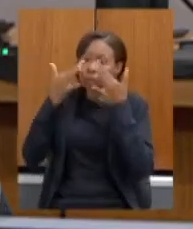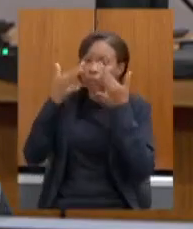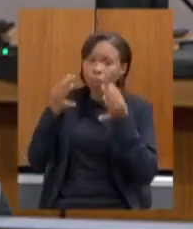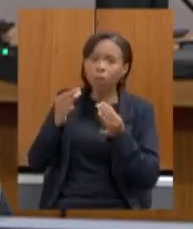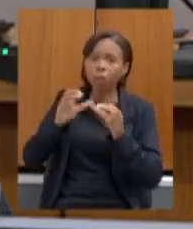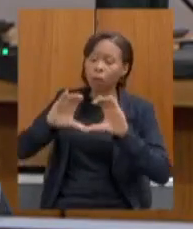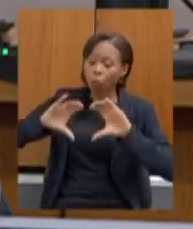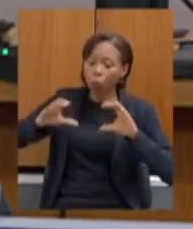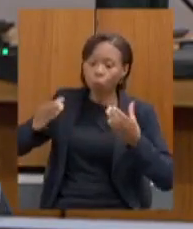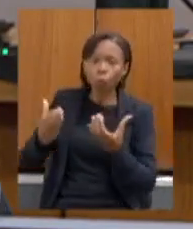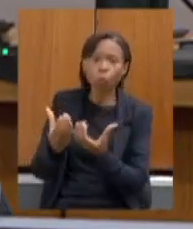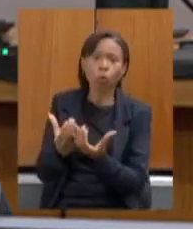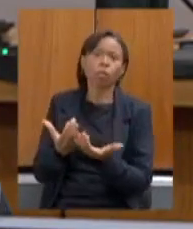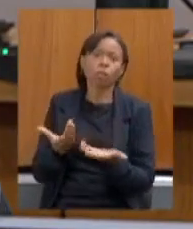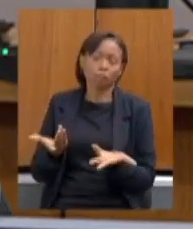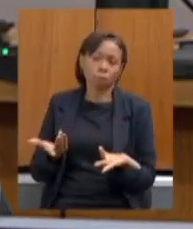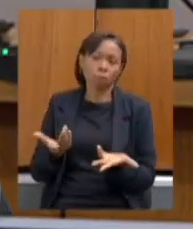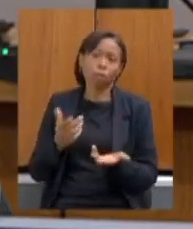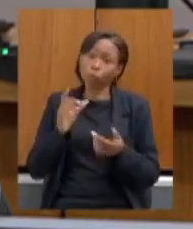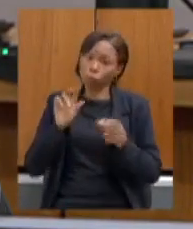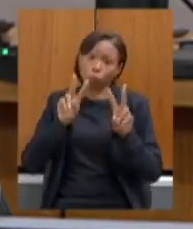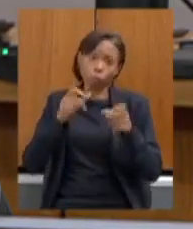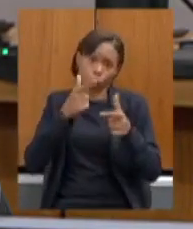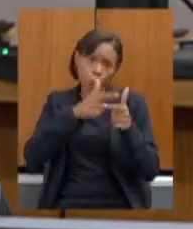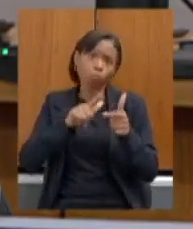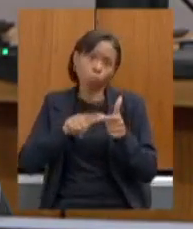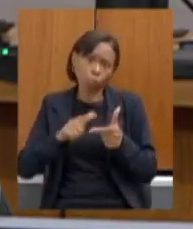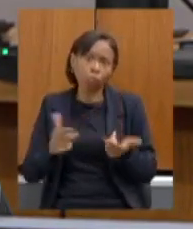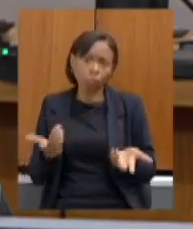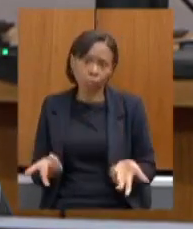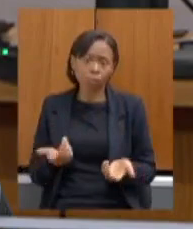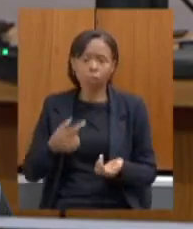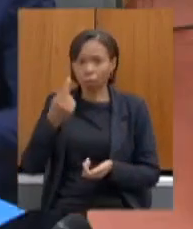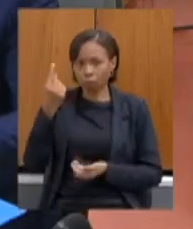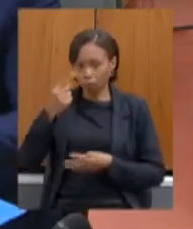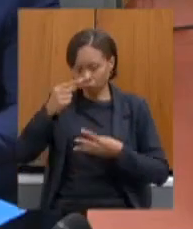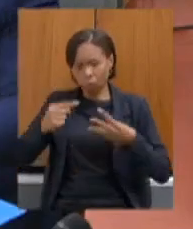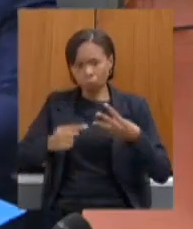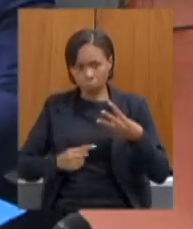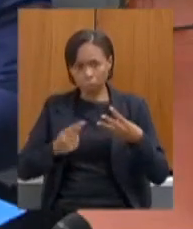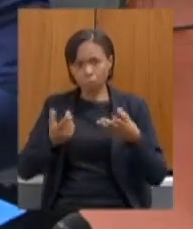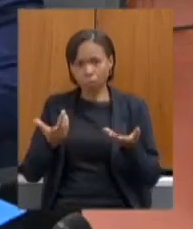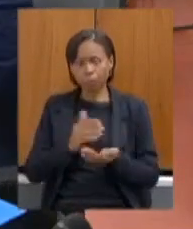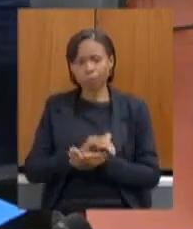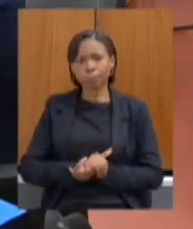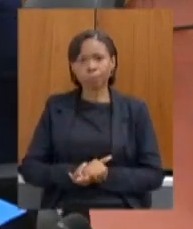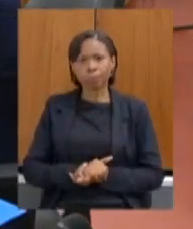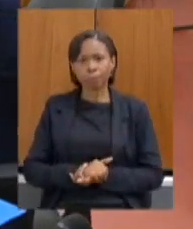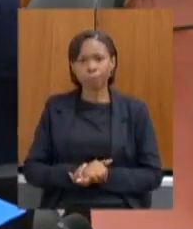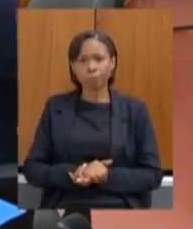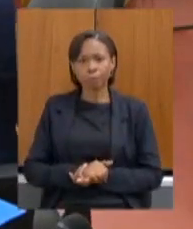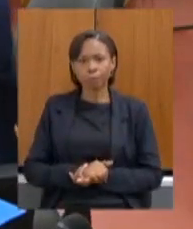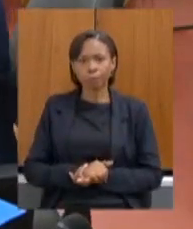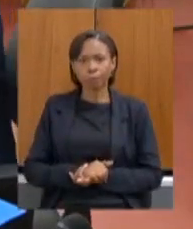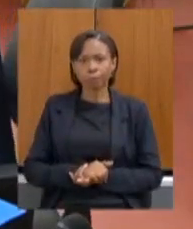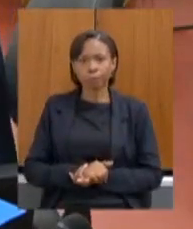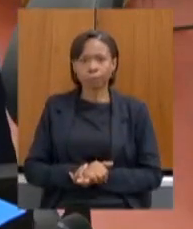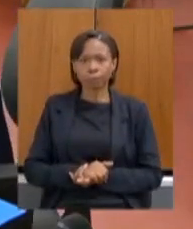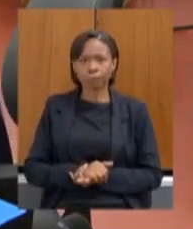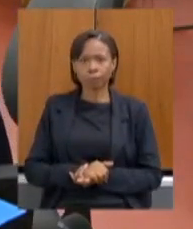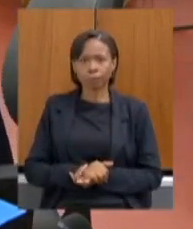naqueles problemas que estão apresentados. São essas as minhas primeiras considerações, presidente. Obrigado, deputada. Secretário Igor. Obrigado,